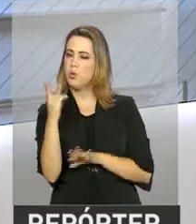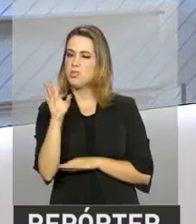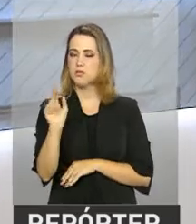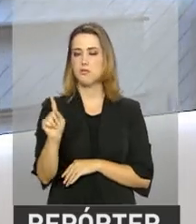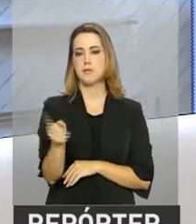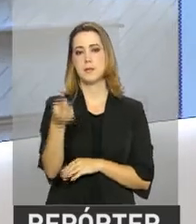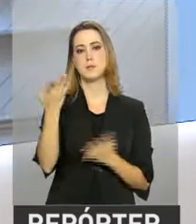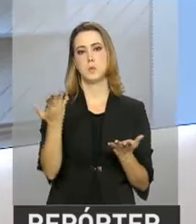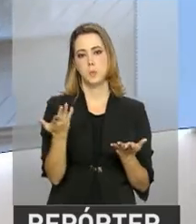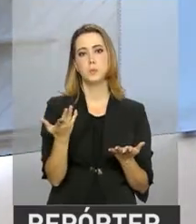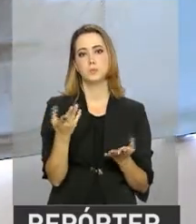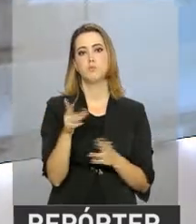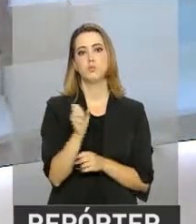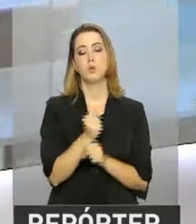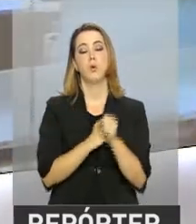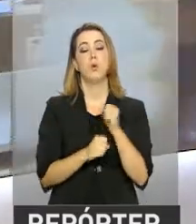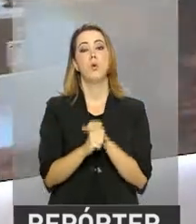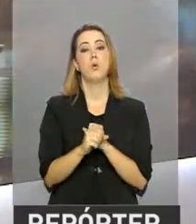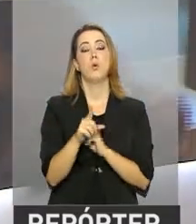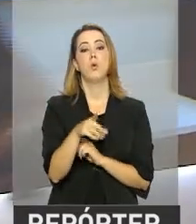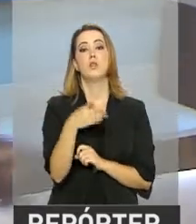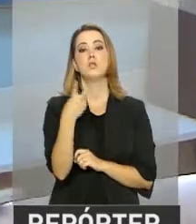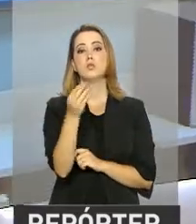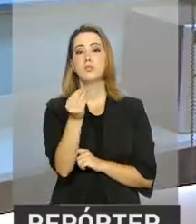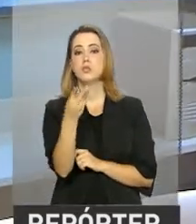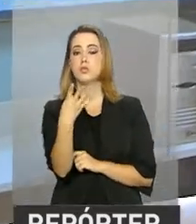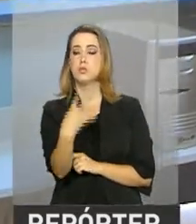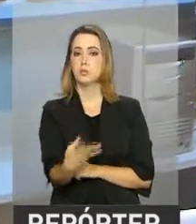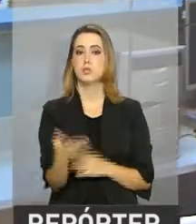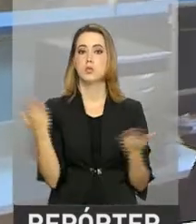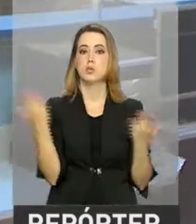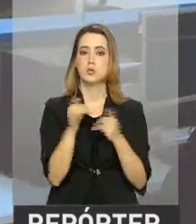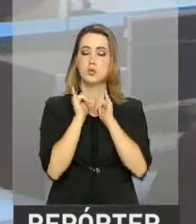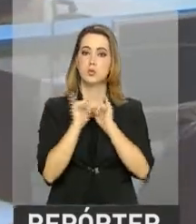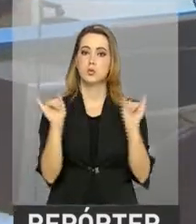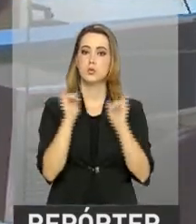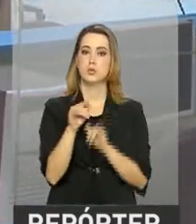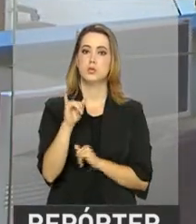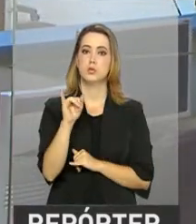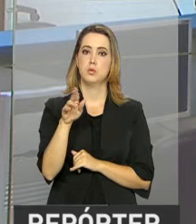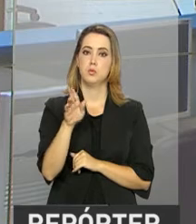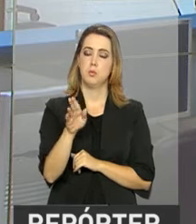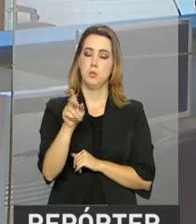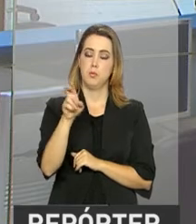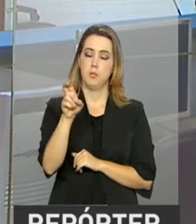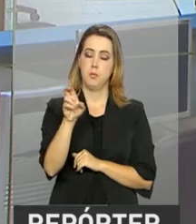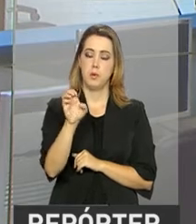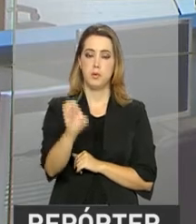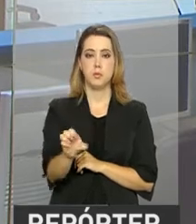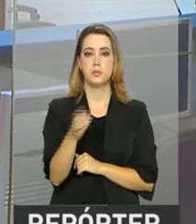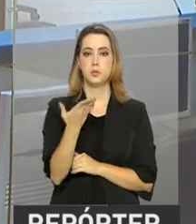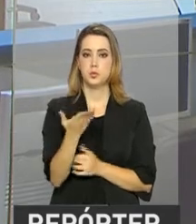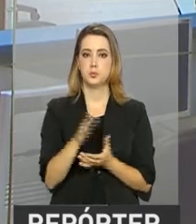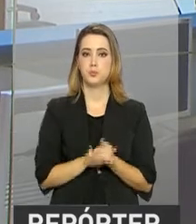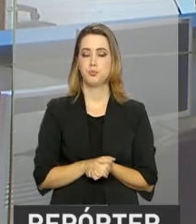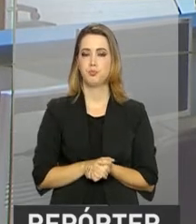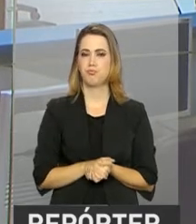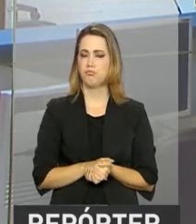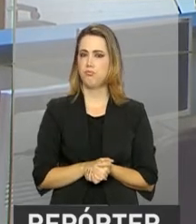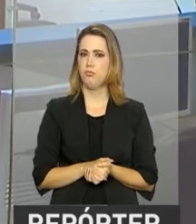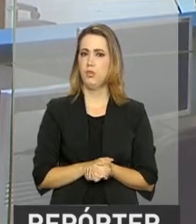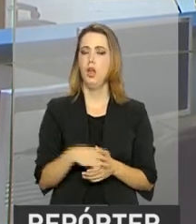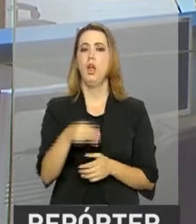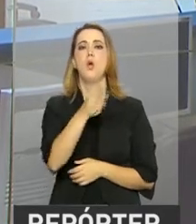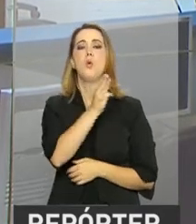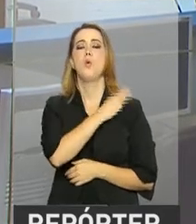se referem ao ano de 2014 mas foram divulgados hoje pelo ibge a medida provisória da reforma do ensino